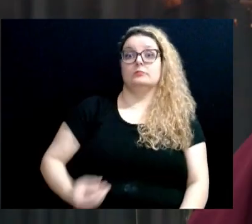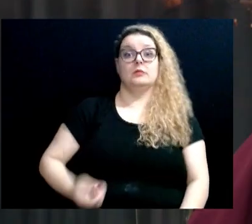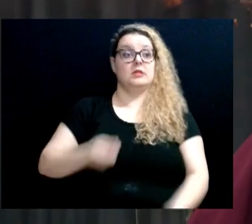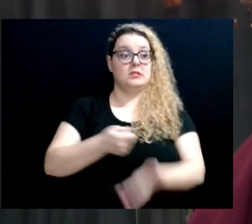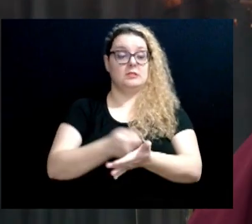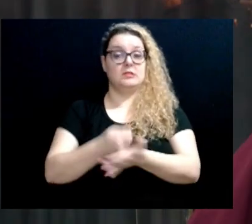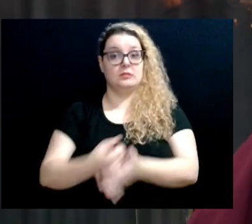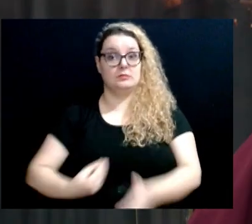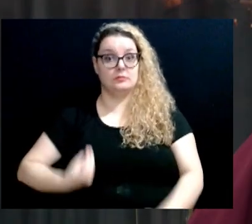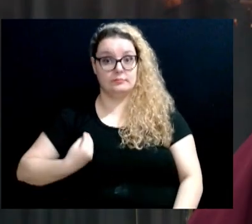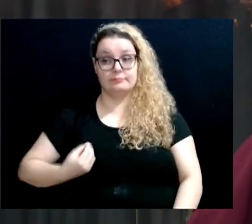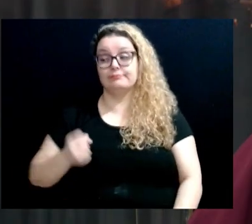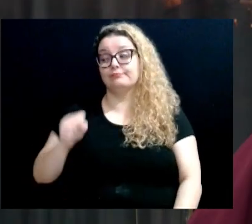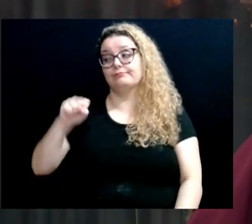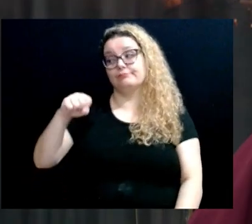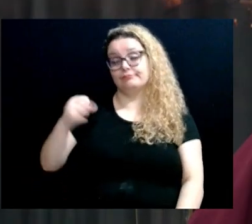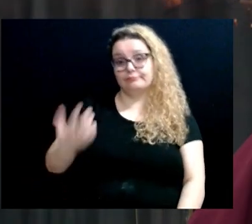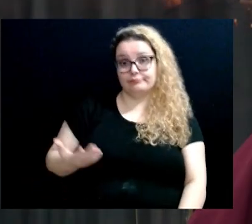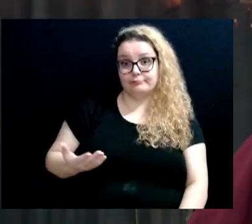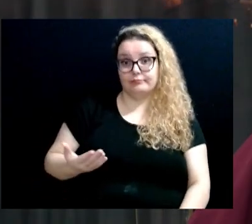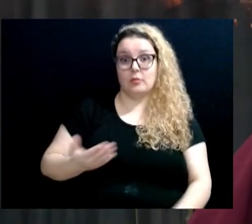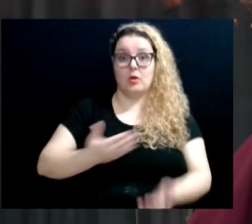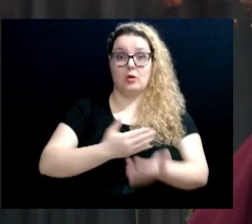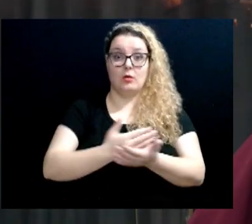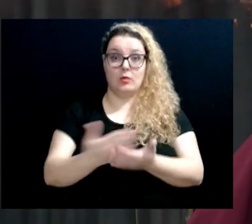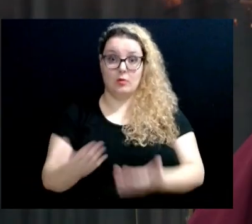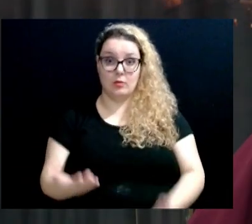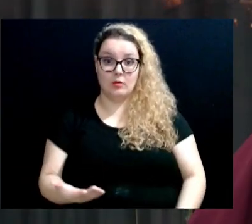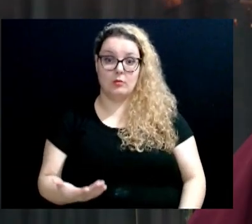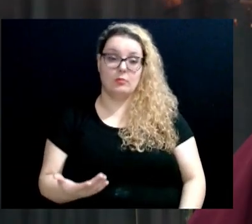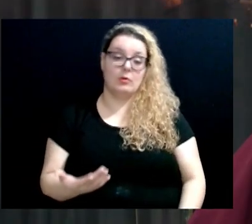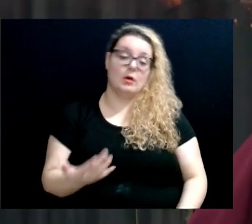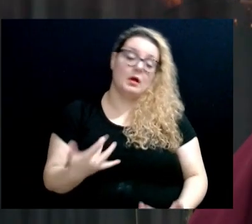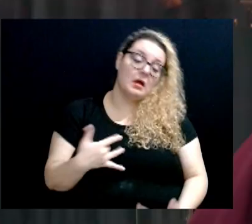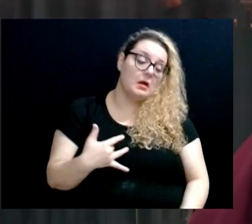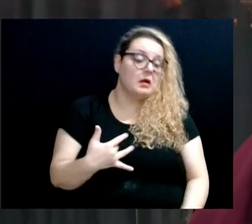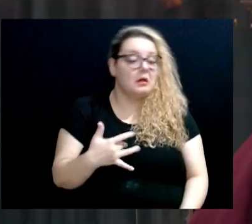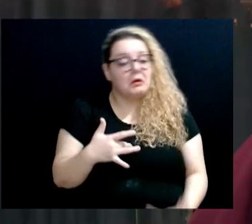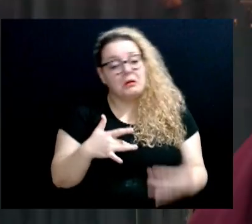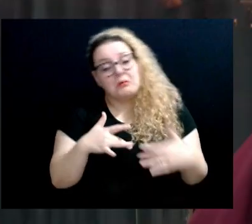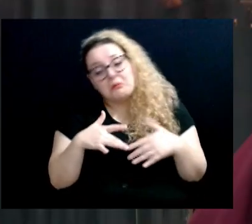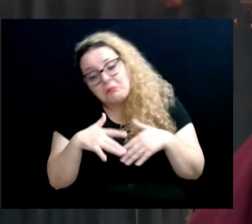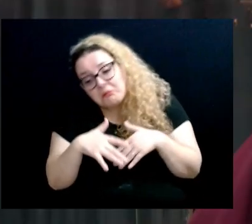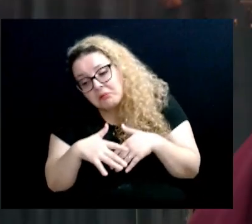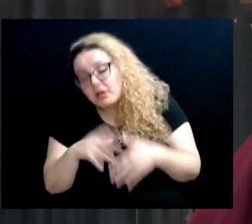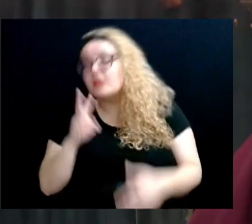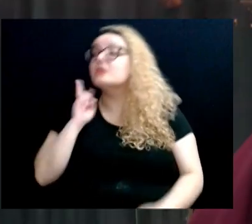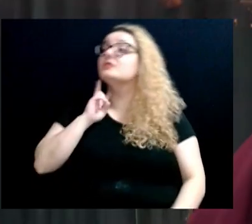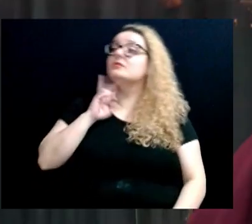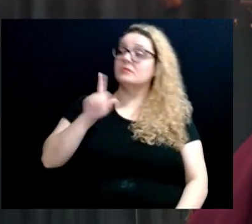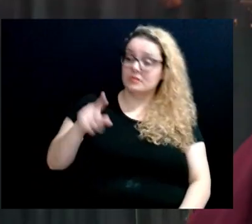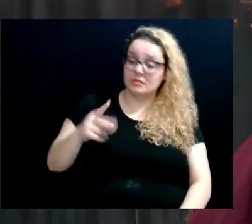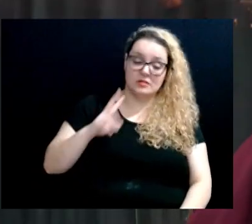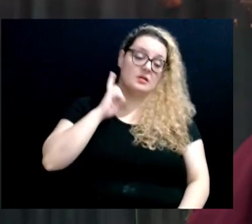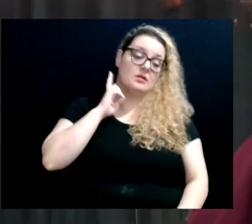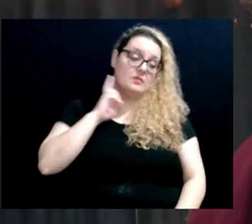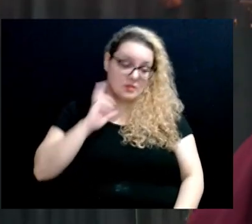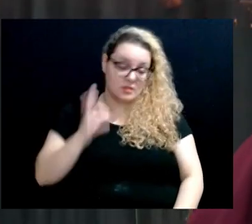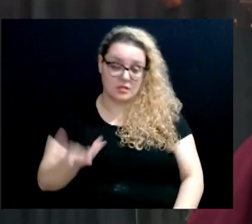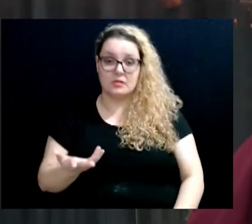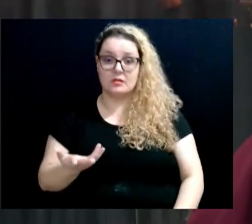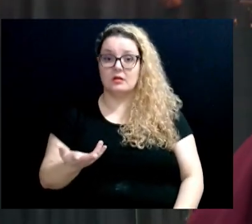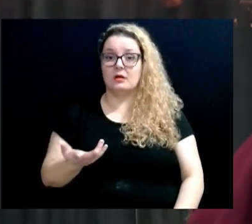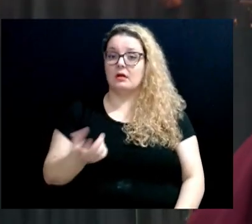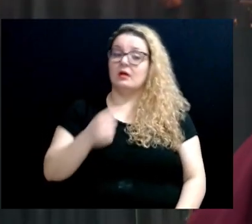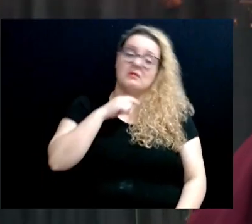né? Começando a se colocar como coitado, né? Vítima, então eu preciso né? de vítima, né? Então, ninguém me quer mais, ninguém